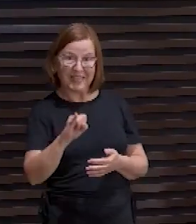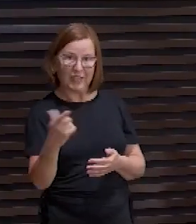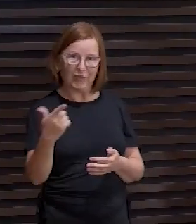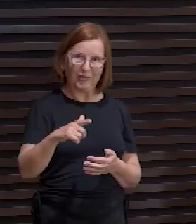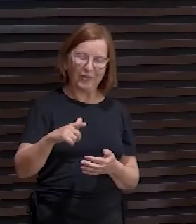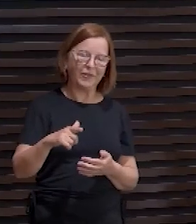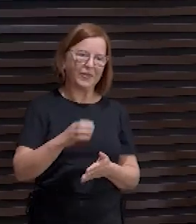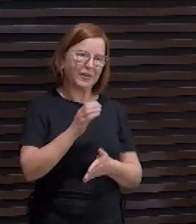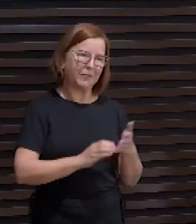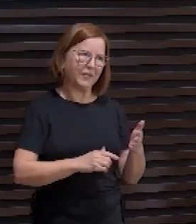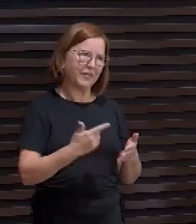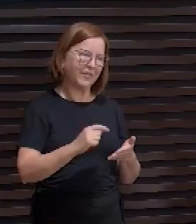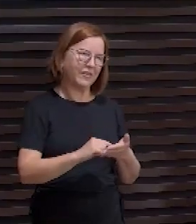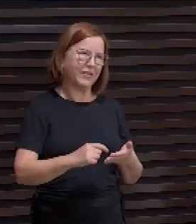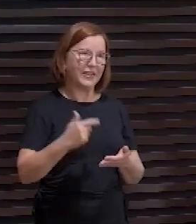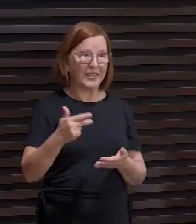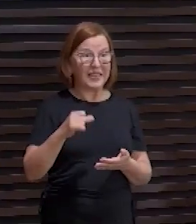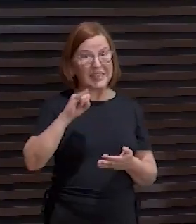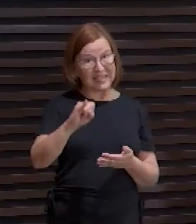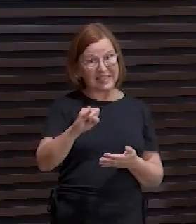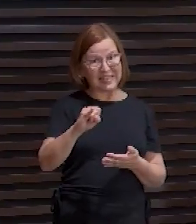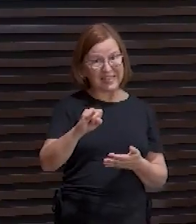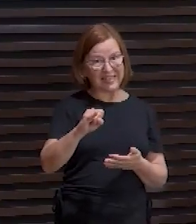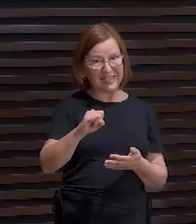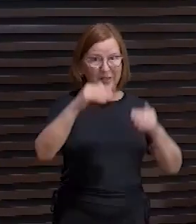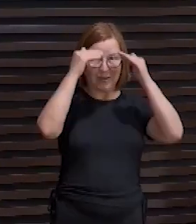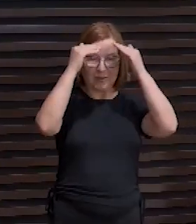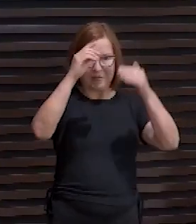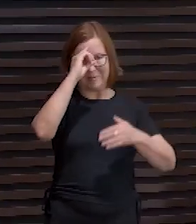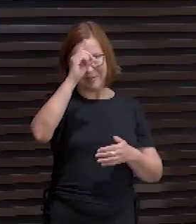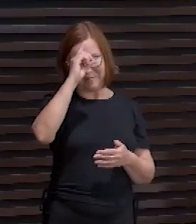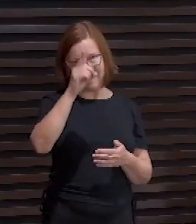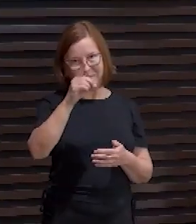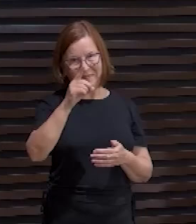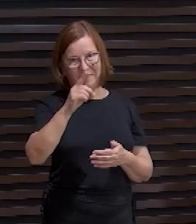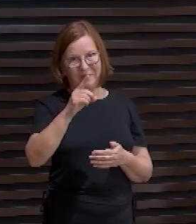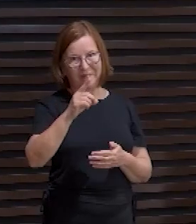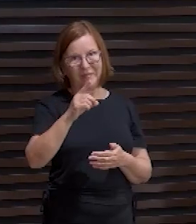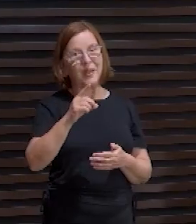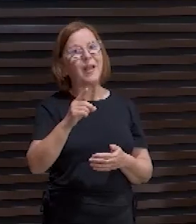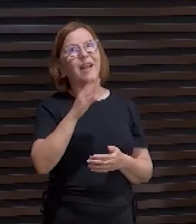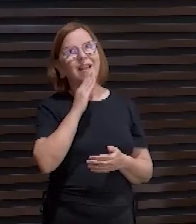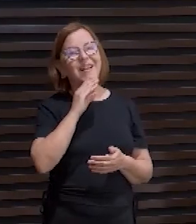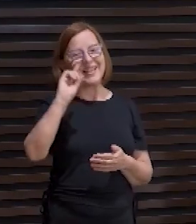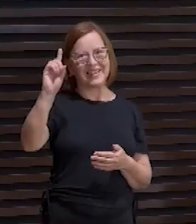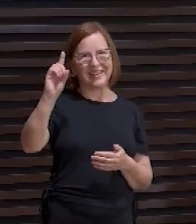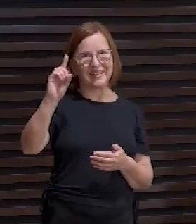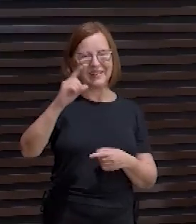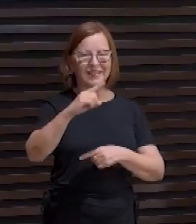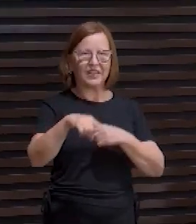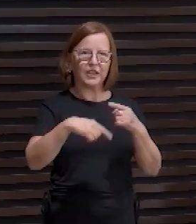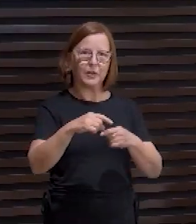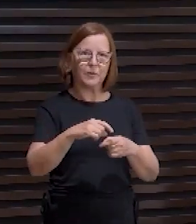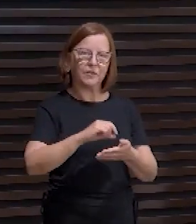no capítulo 2, verso 3. Se guardamos os mandamentos, temos conhecido a ele. Um pouquinho mais para frente, agora